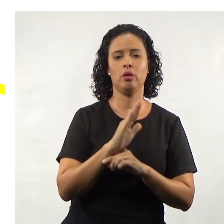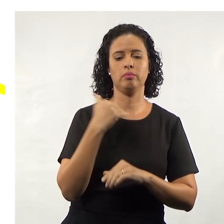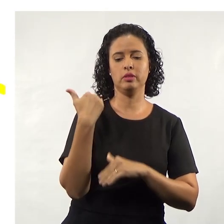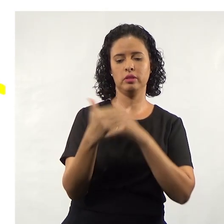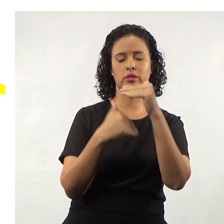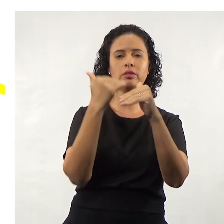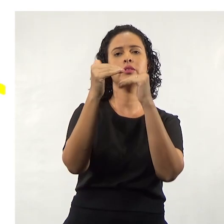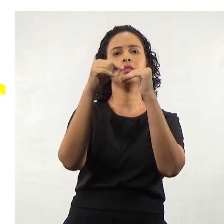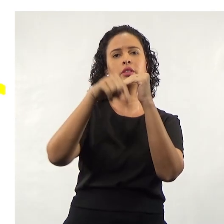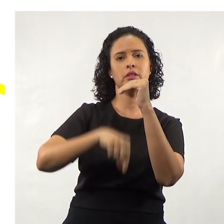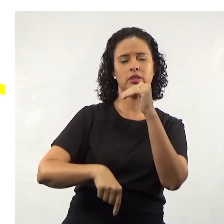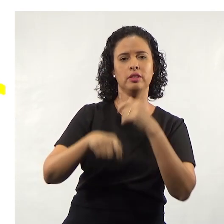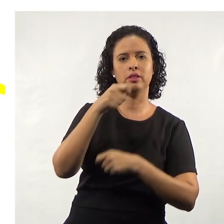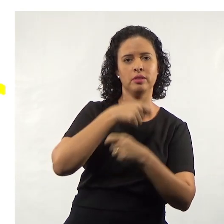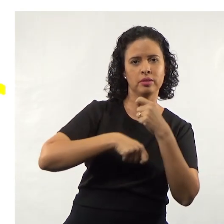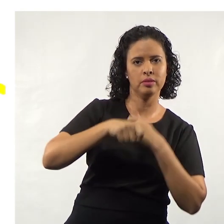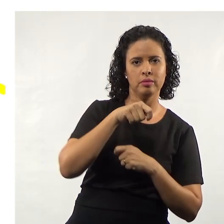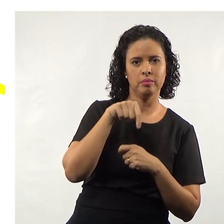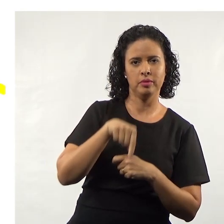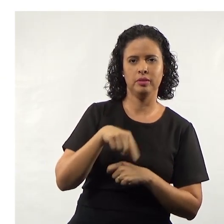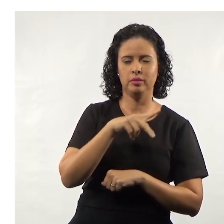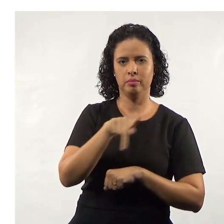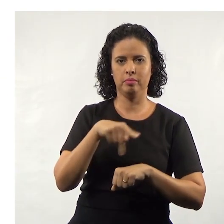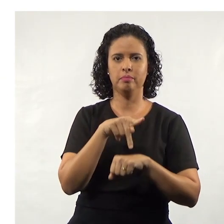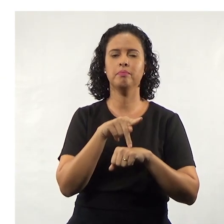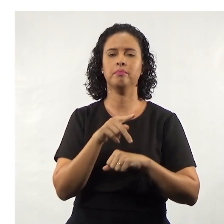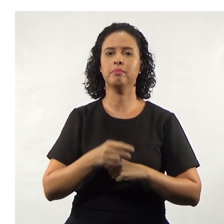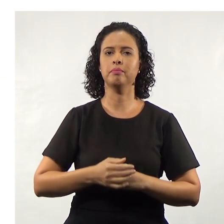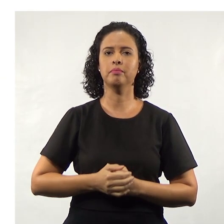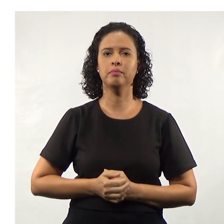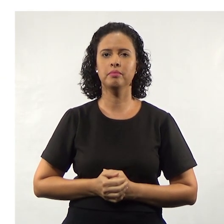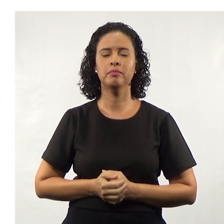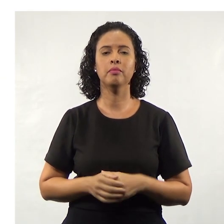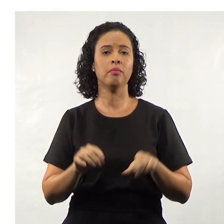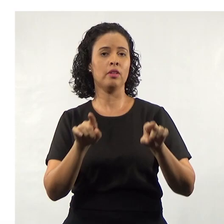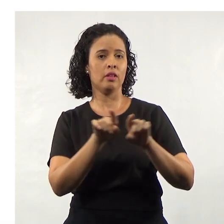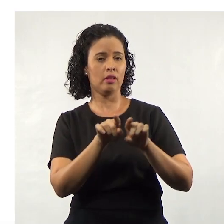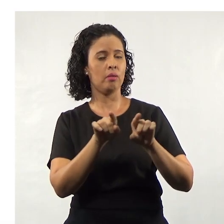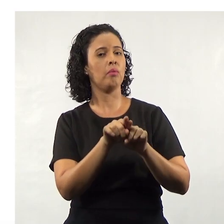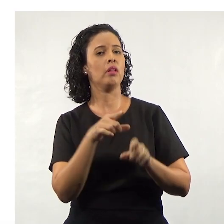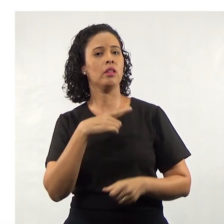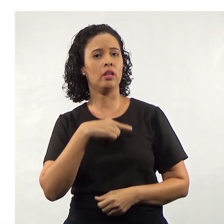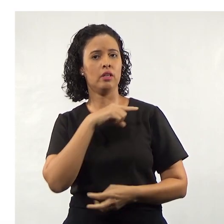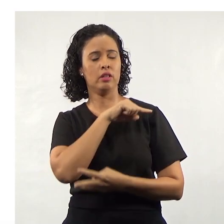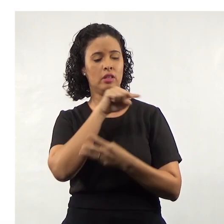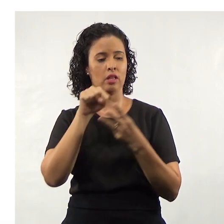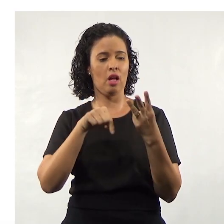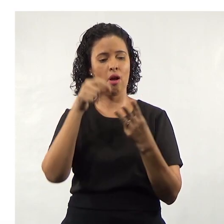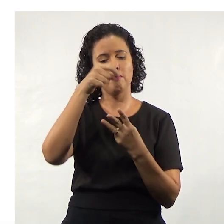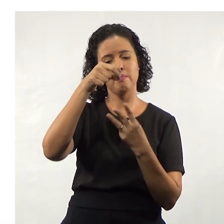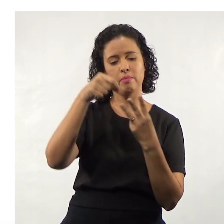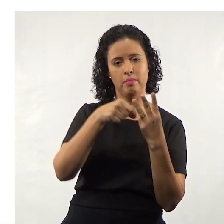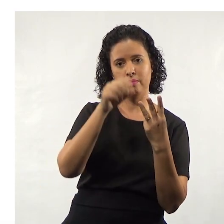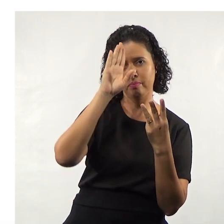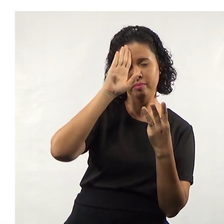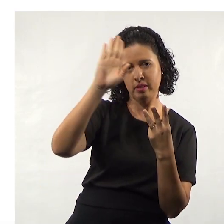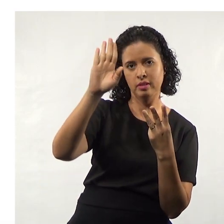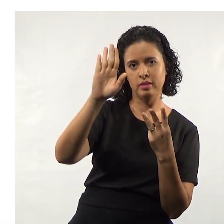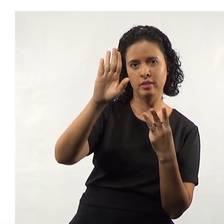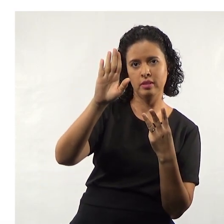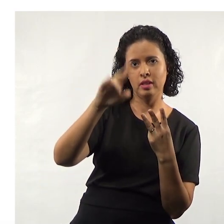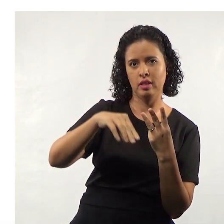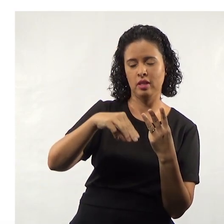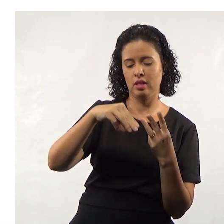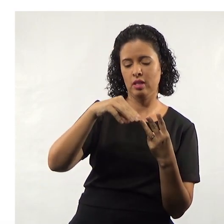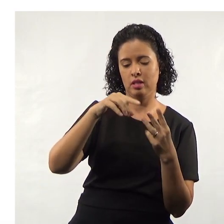o desenvolvimento da economia do país. Tá? E existem, é claro, 3 critérios para a definição